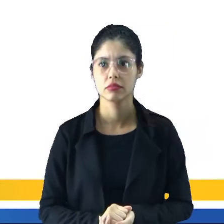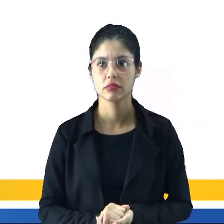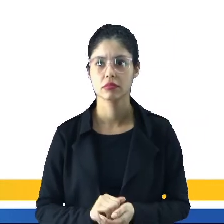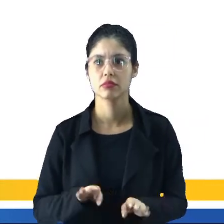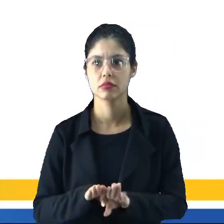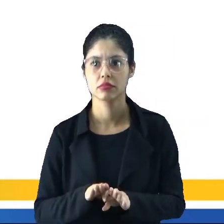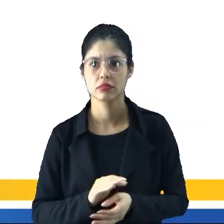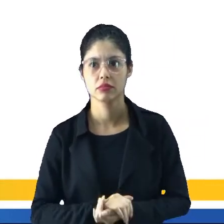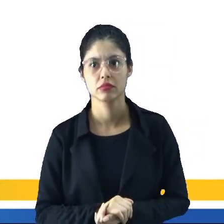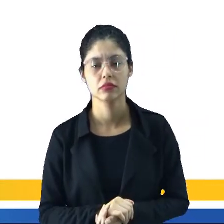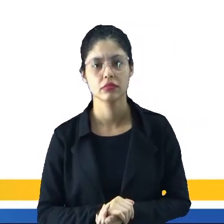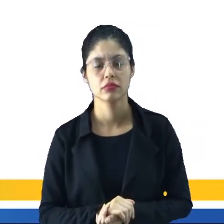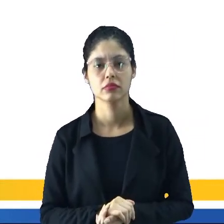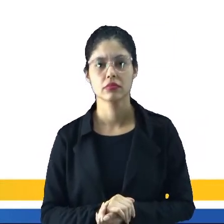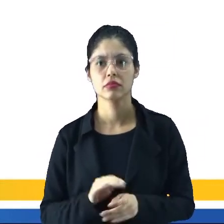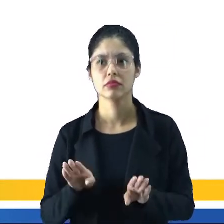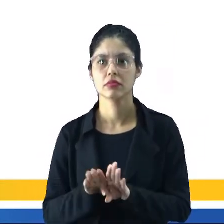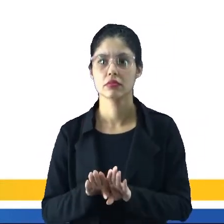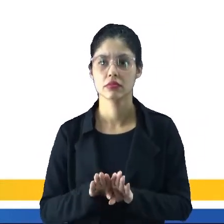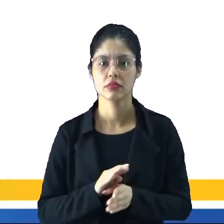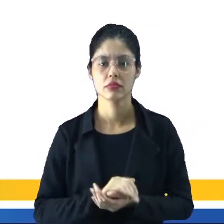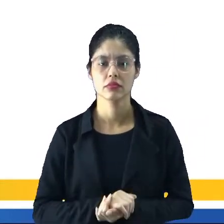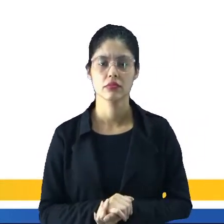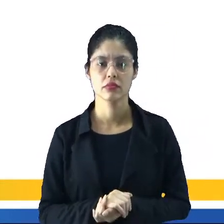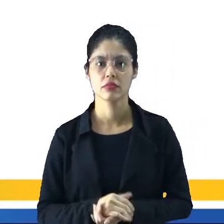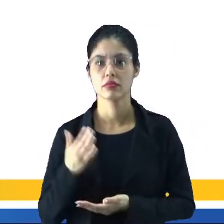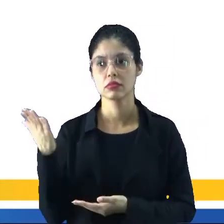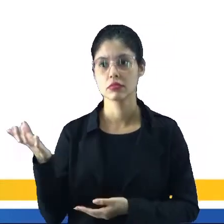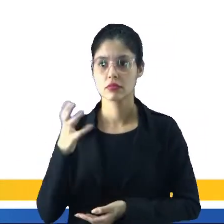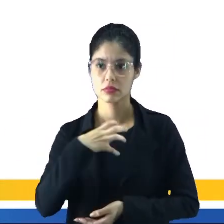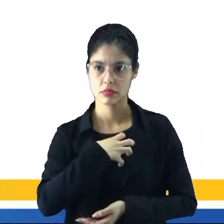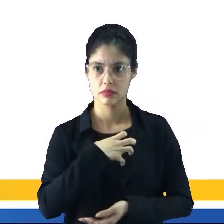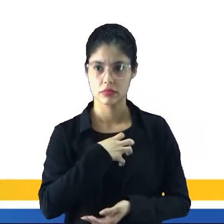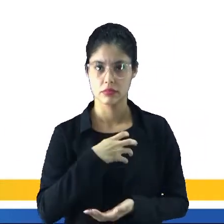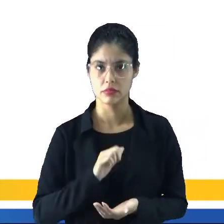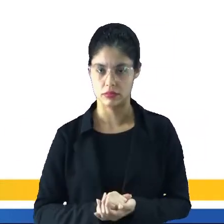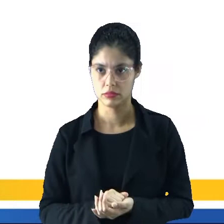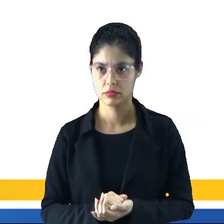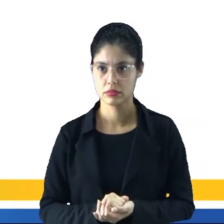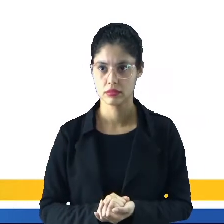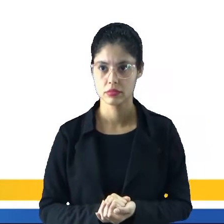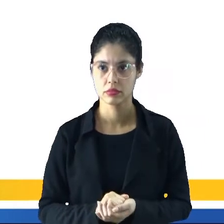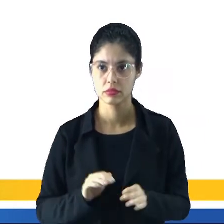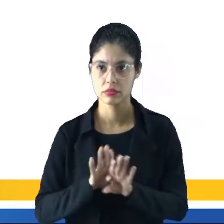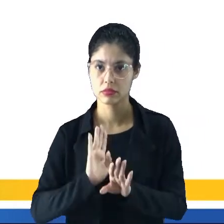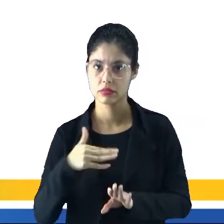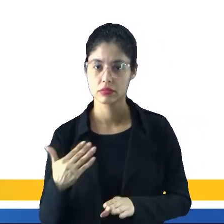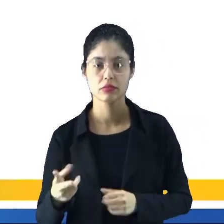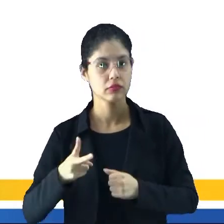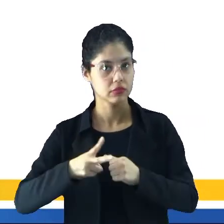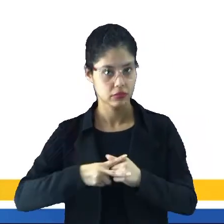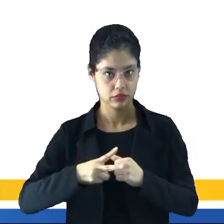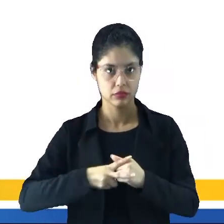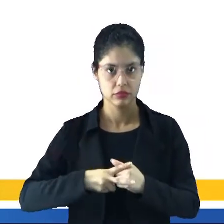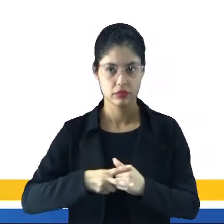manage prudently and economically. Esse é o sentido de husband quando